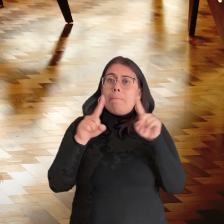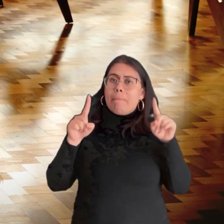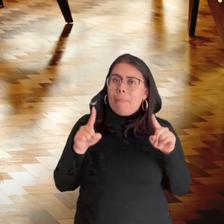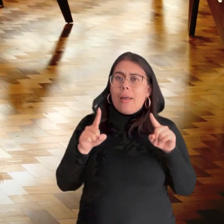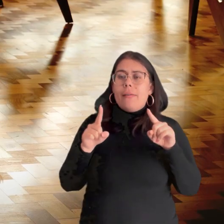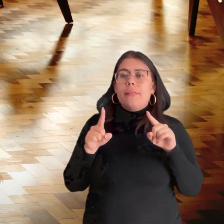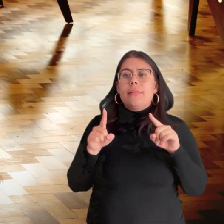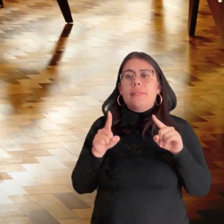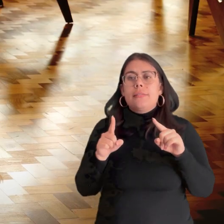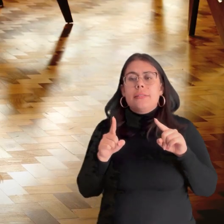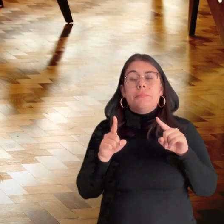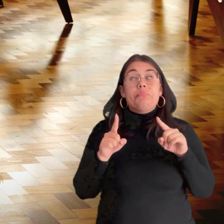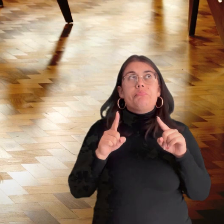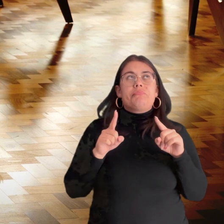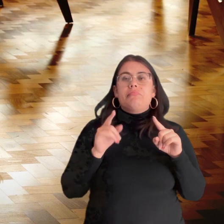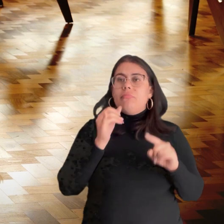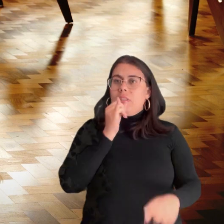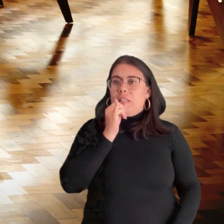de